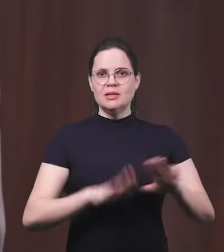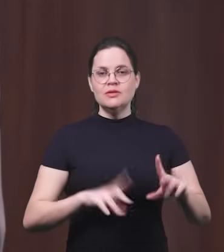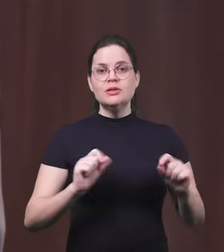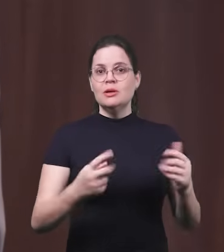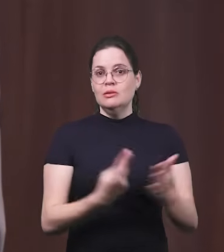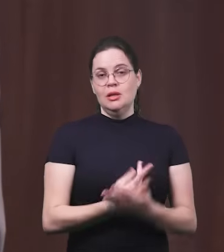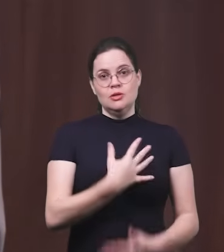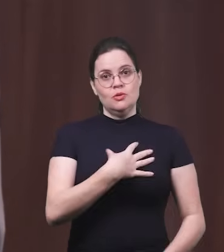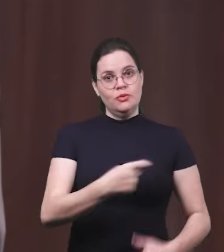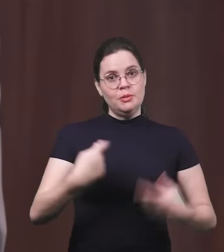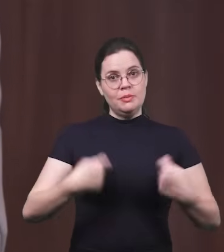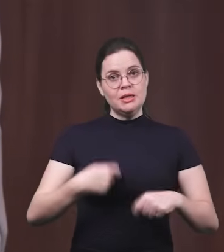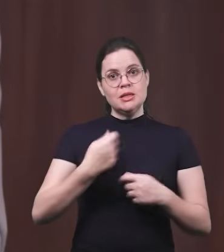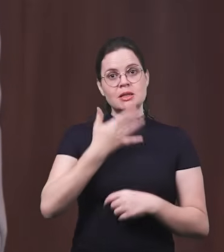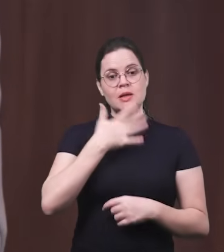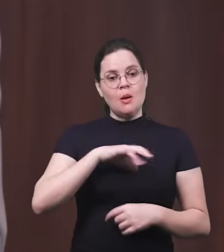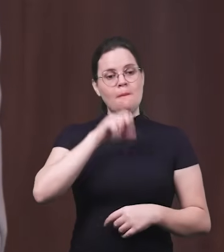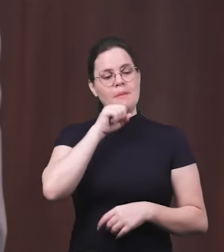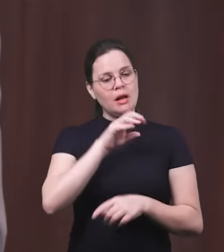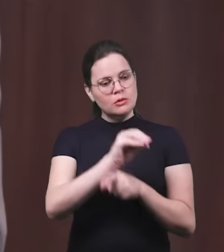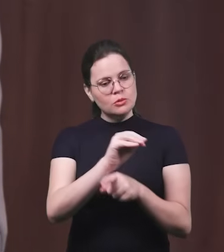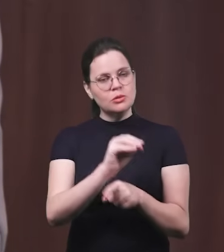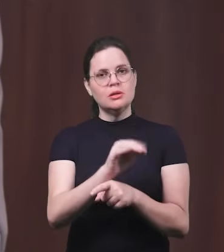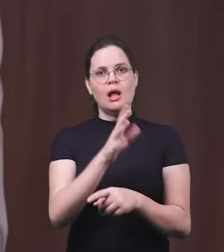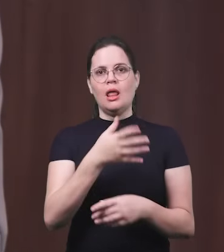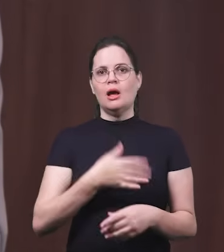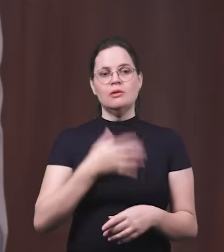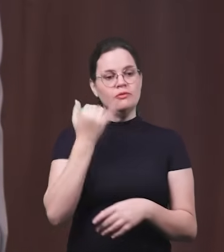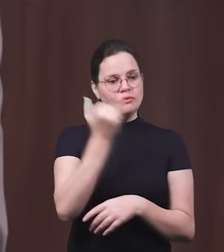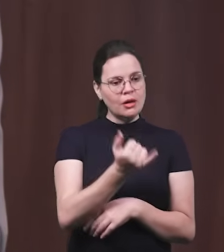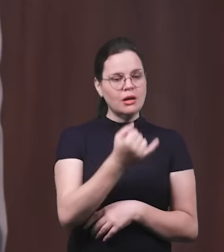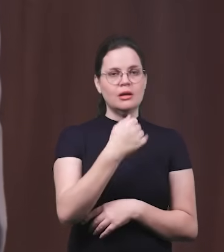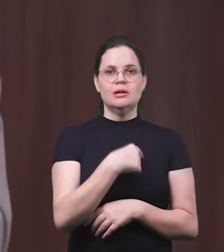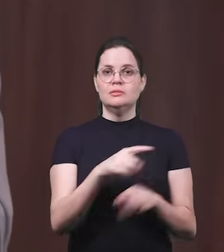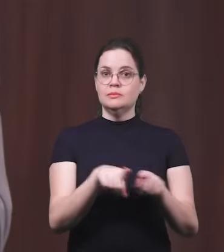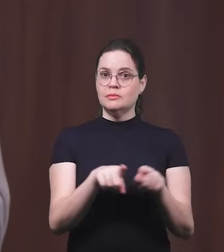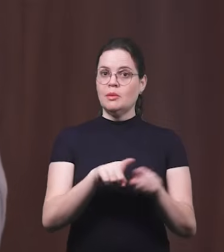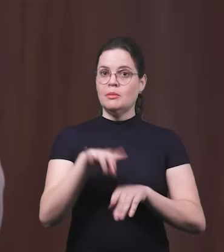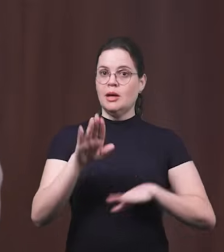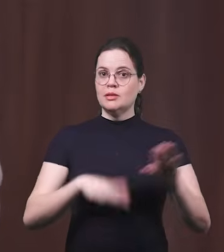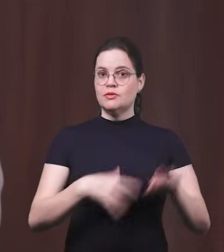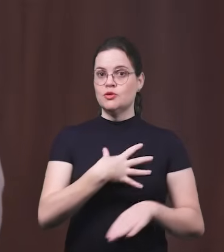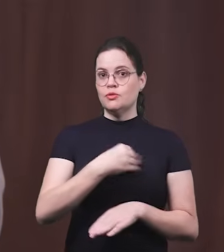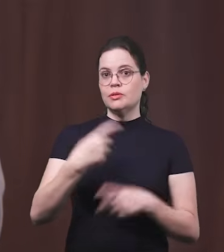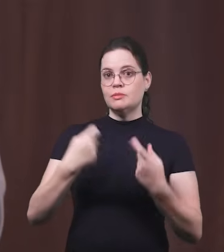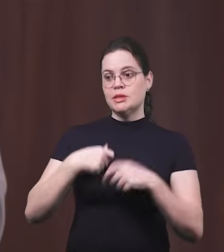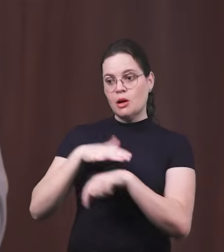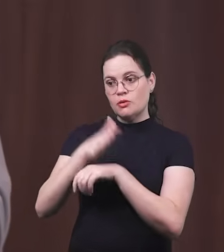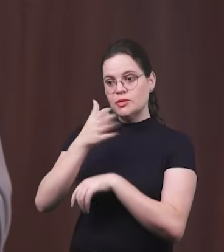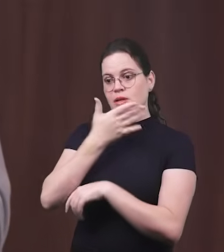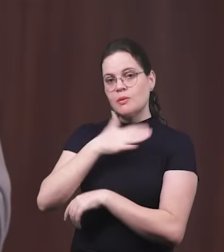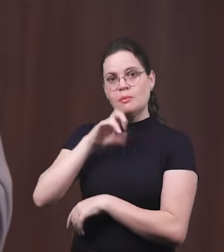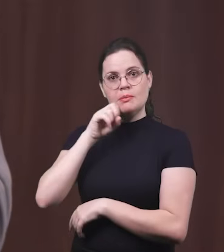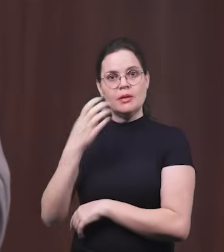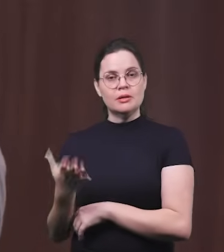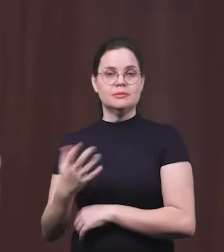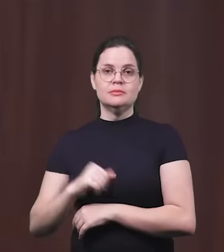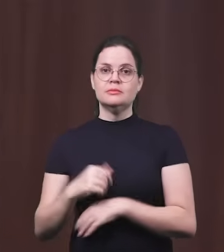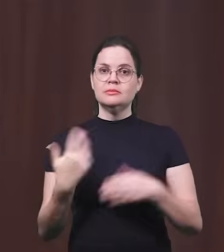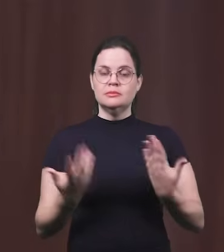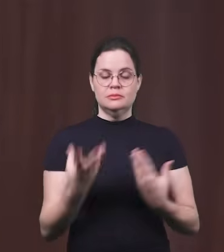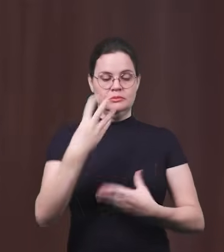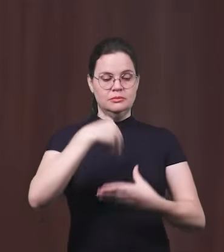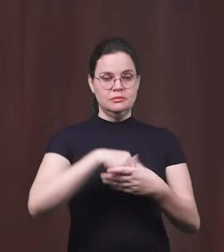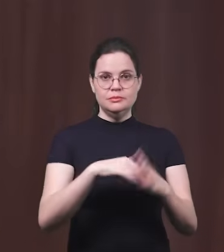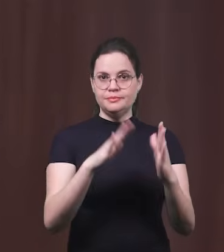palavra do pai. Tem dia que o pai precisa também do filho. Sim. Então, ter essa operação do Espírito Santo, essa graça dentro